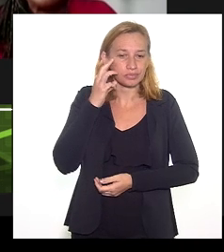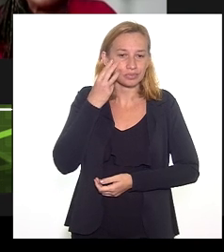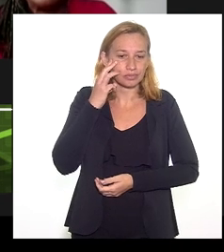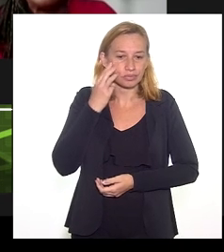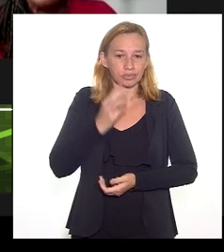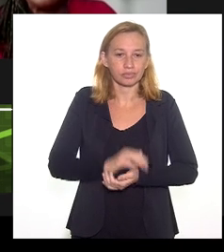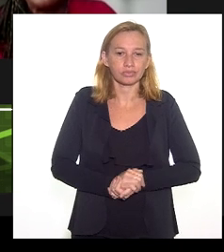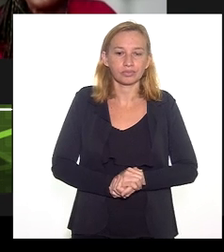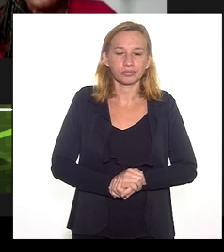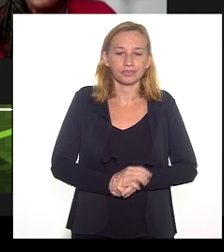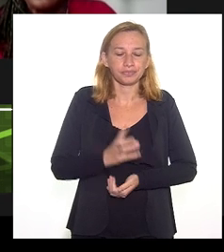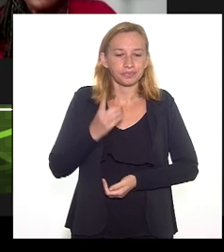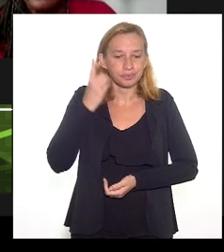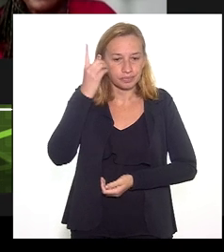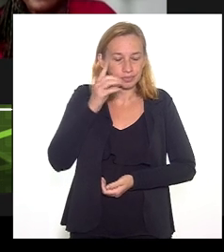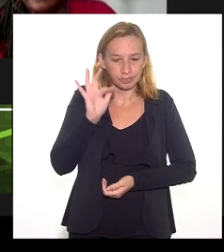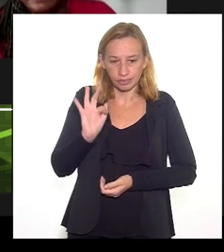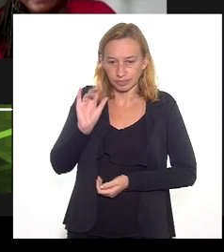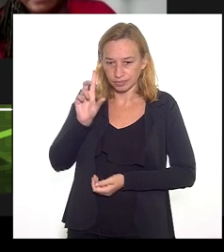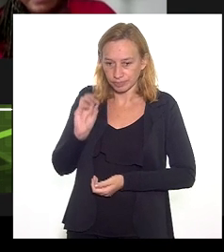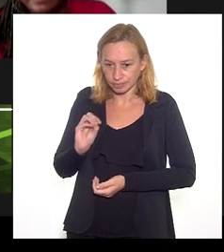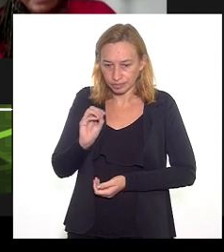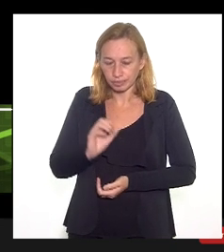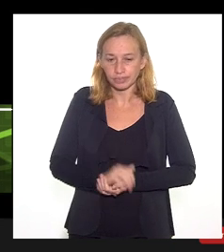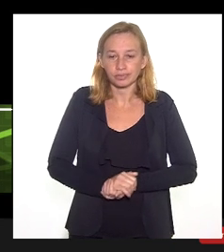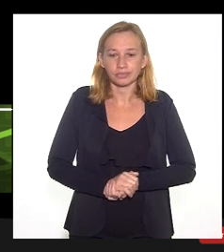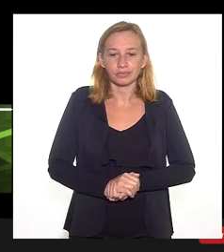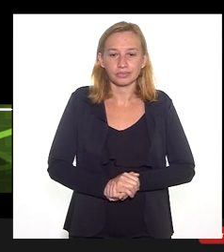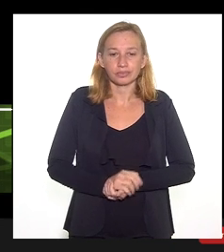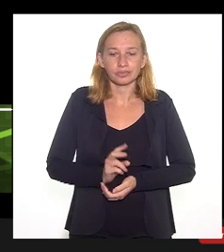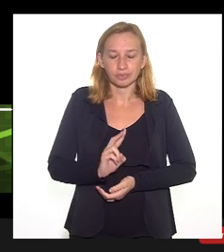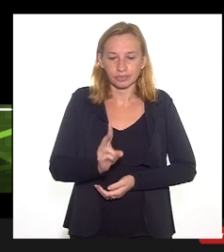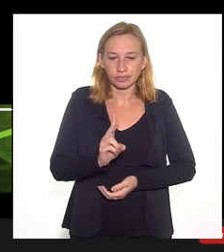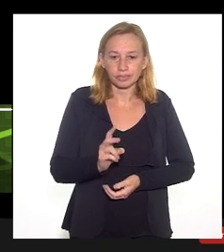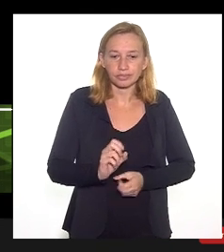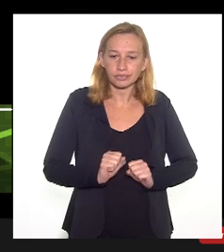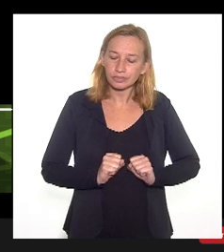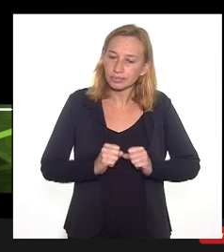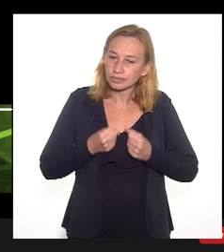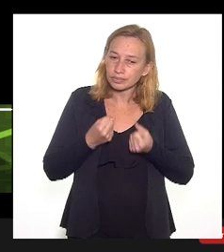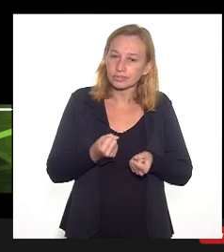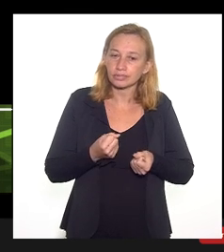ao deputado Flávio Serafini que está sempre buscando